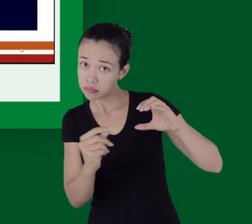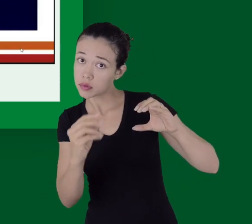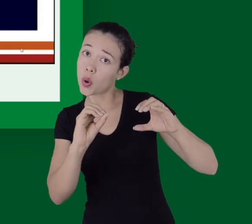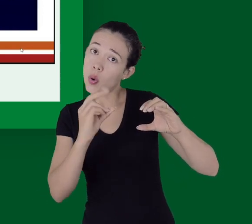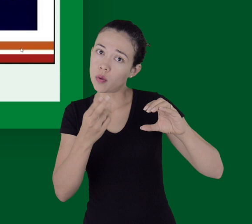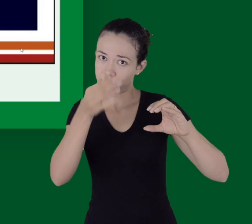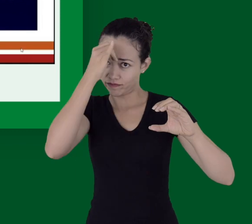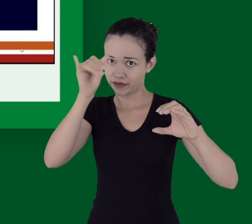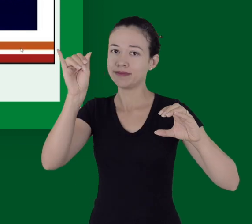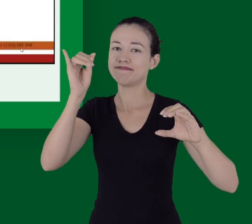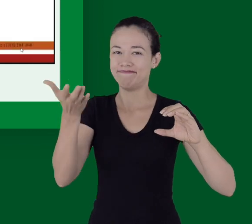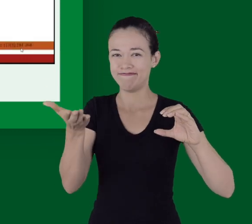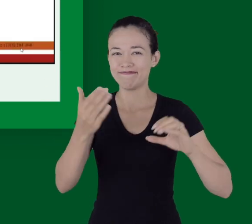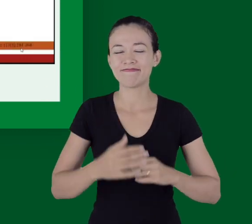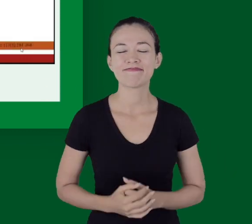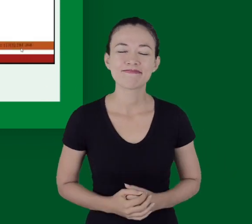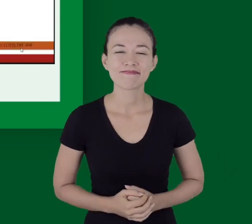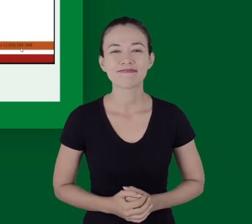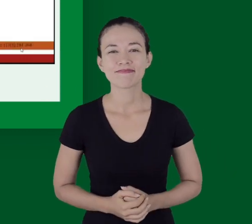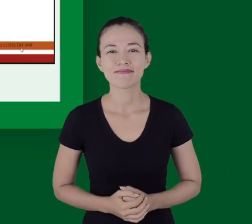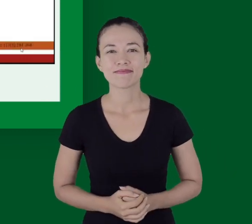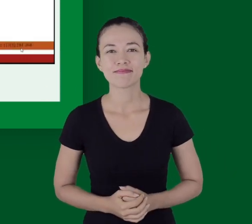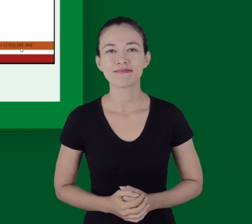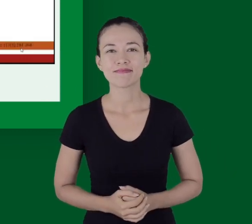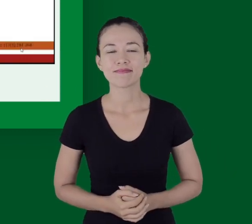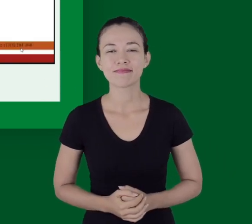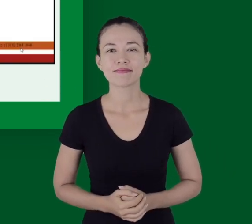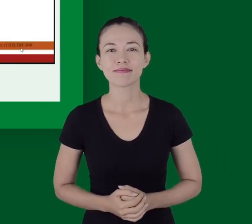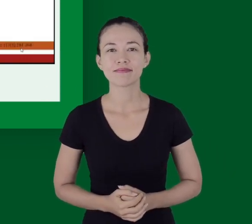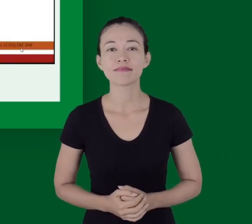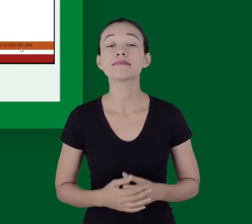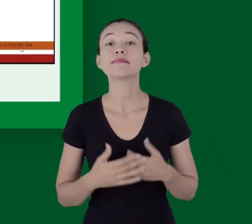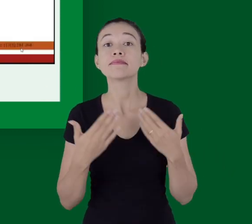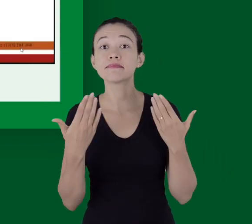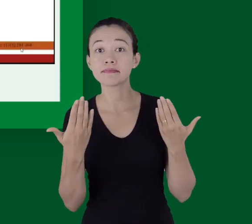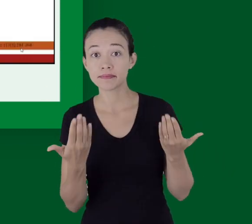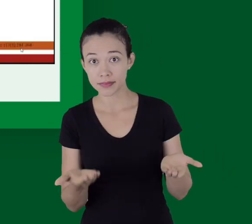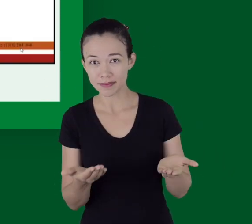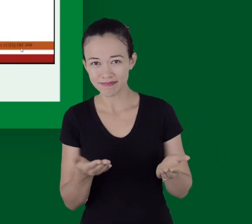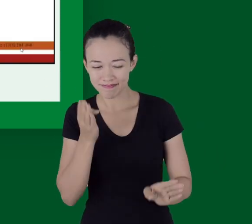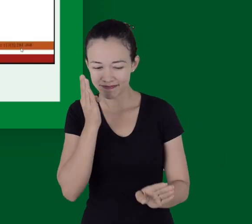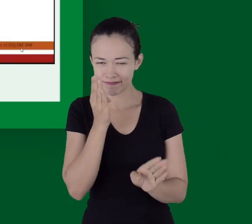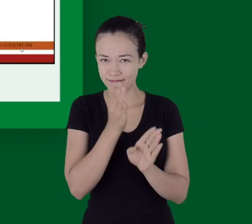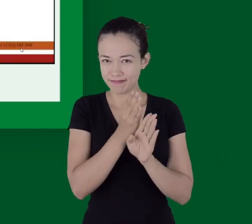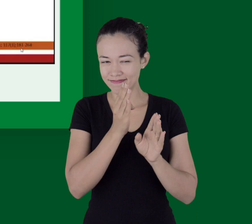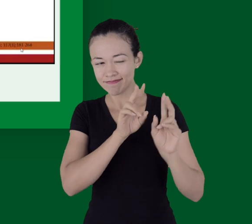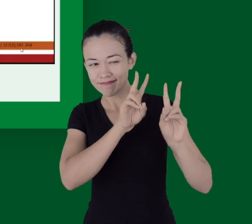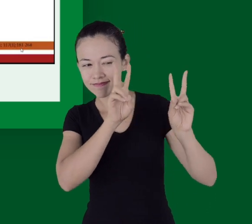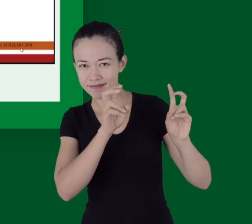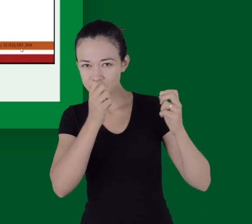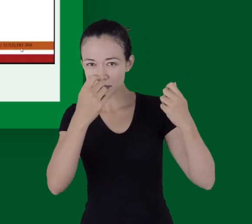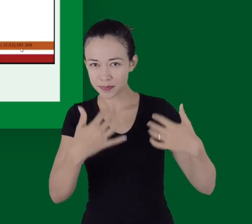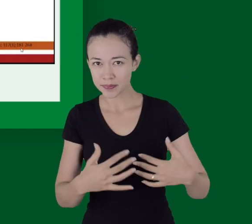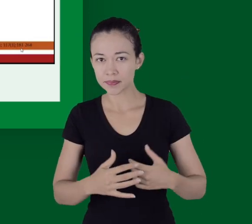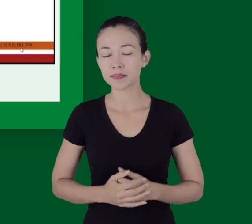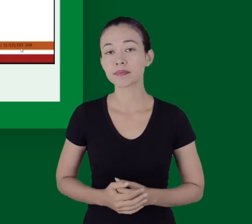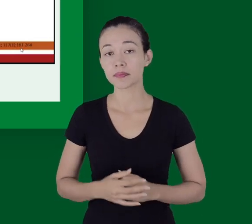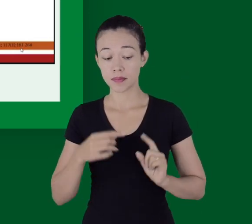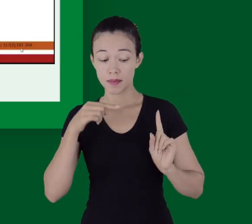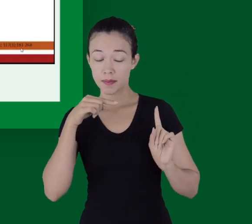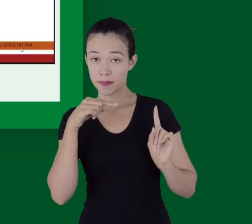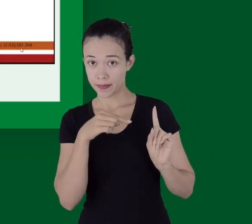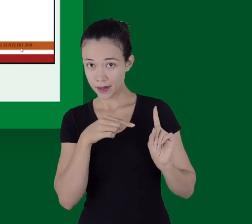aconteça, tá bom? Então, falando um pouquinho do diagnóstico, nesse caso, né, do paciente, é uma